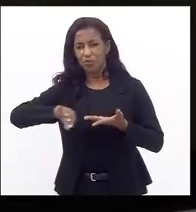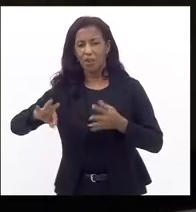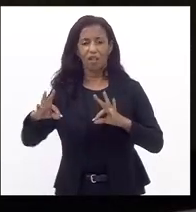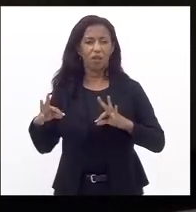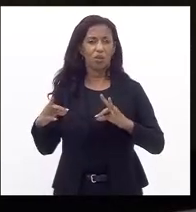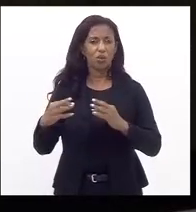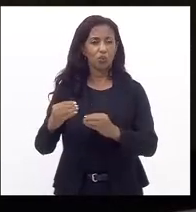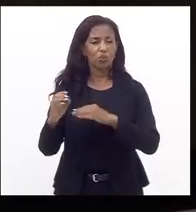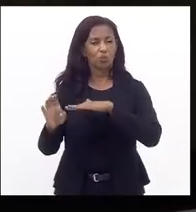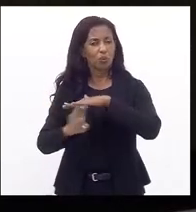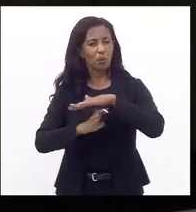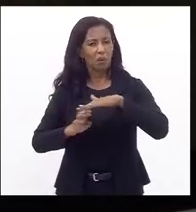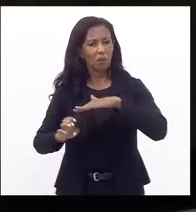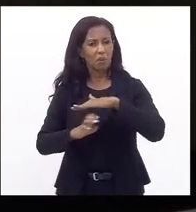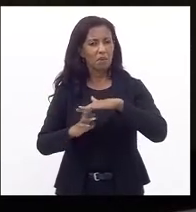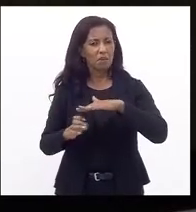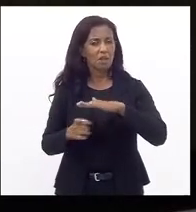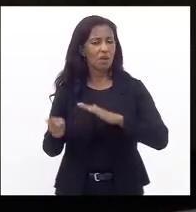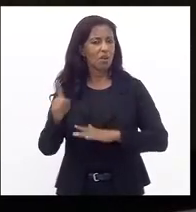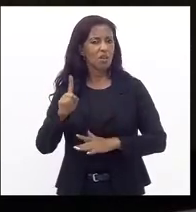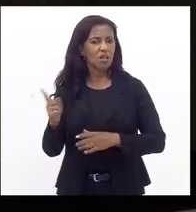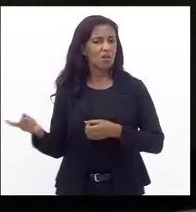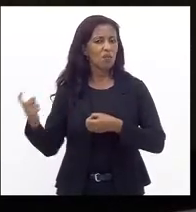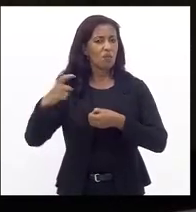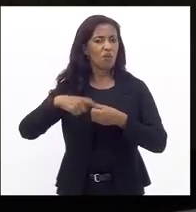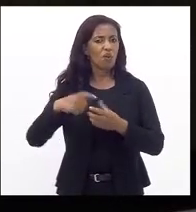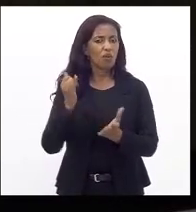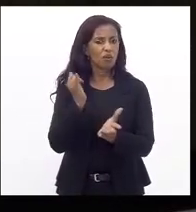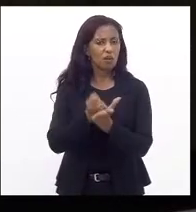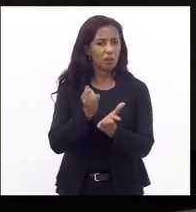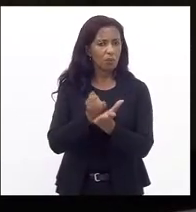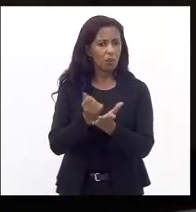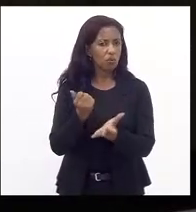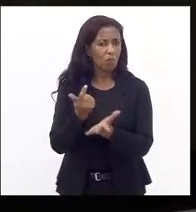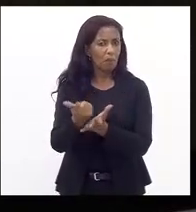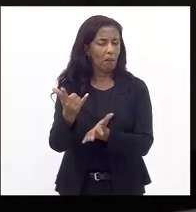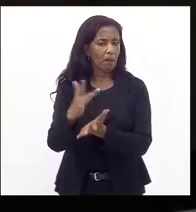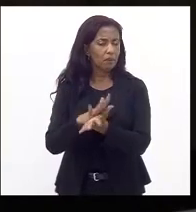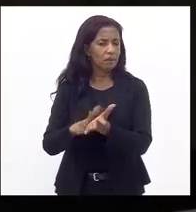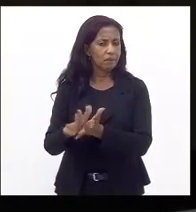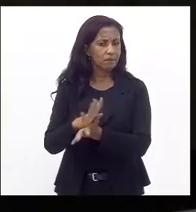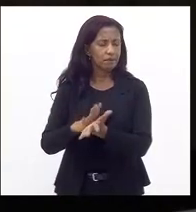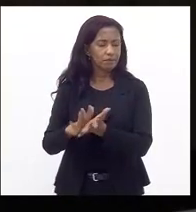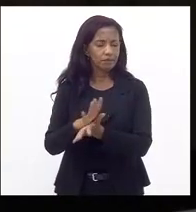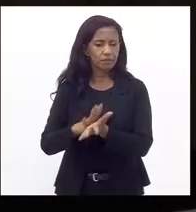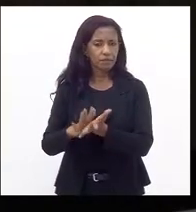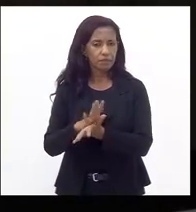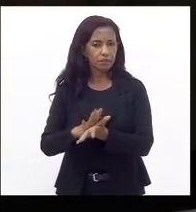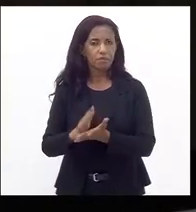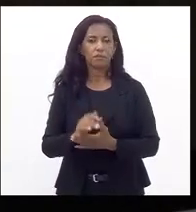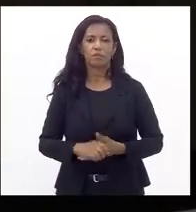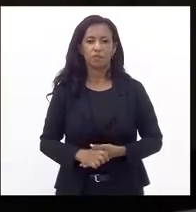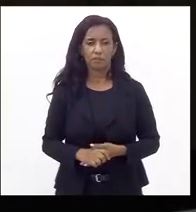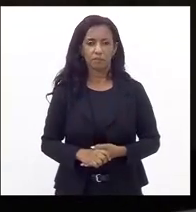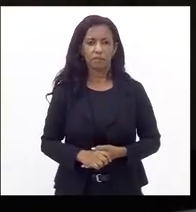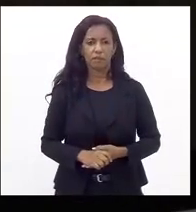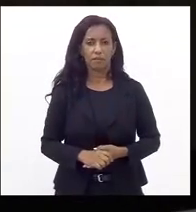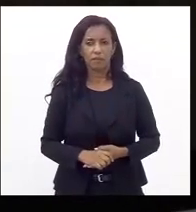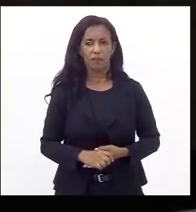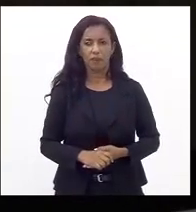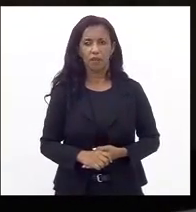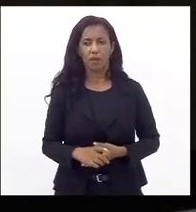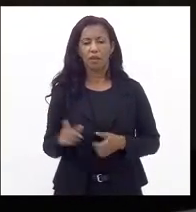naqueles empresários que não Retornam às suas obrigações nos benefícios concedidos